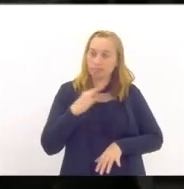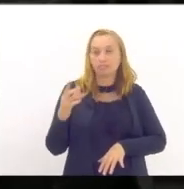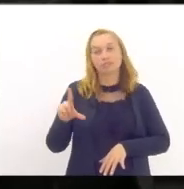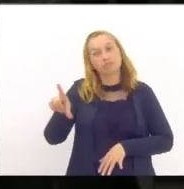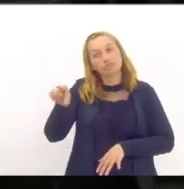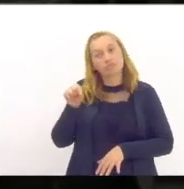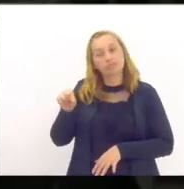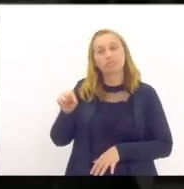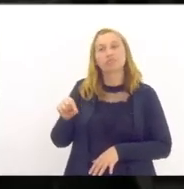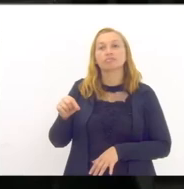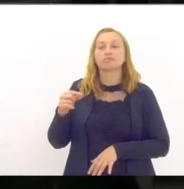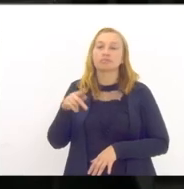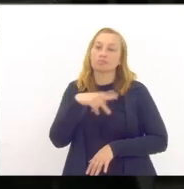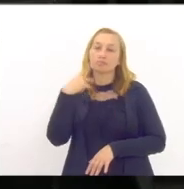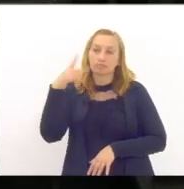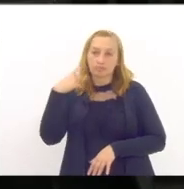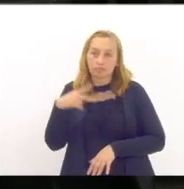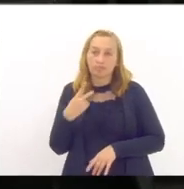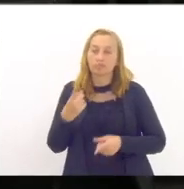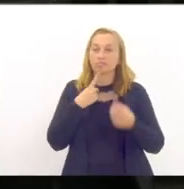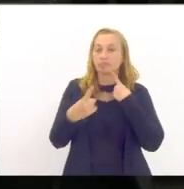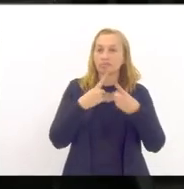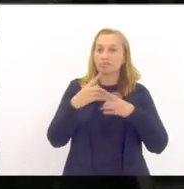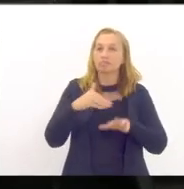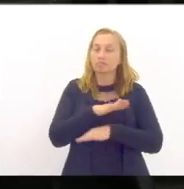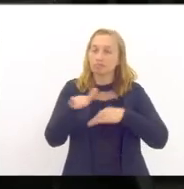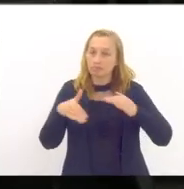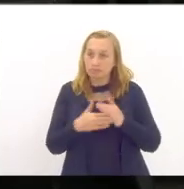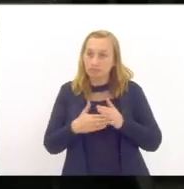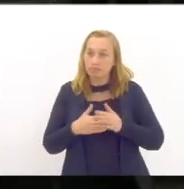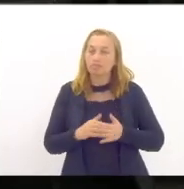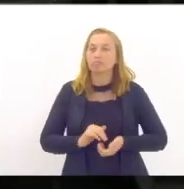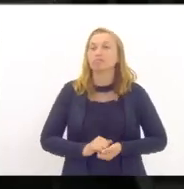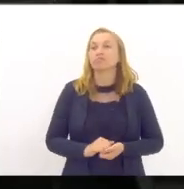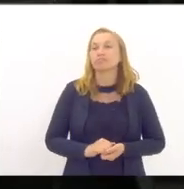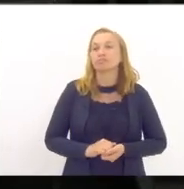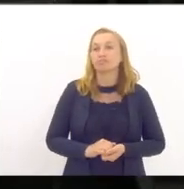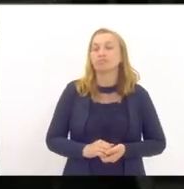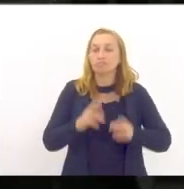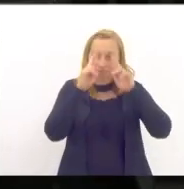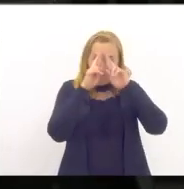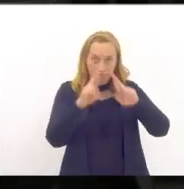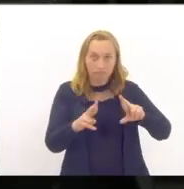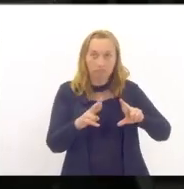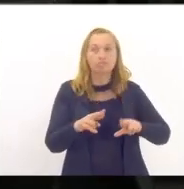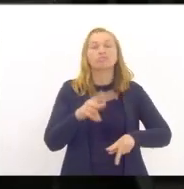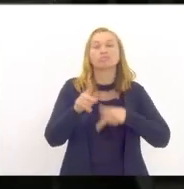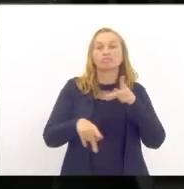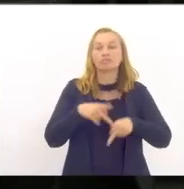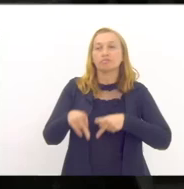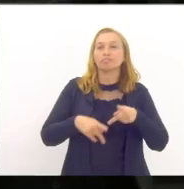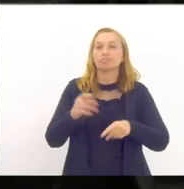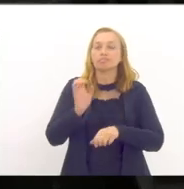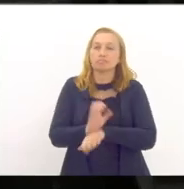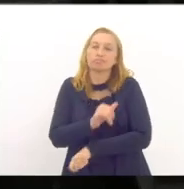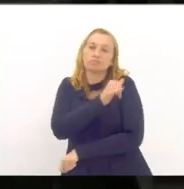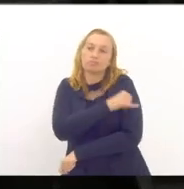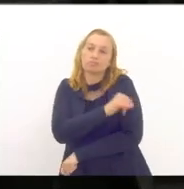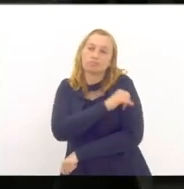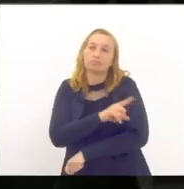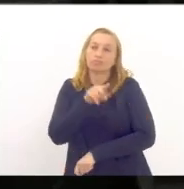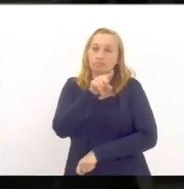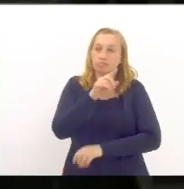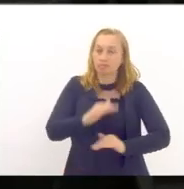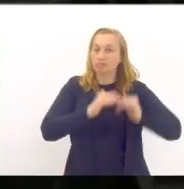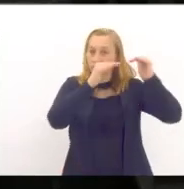preferências políticas. Significava dialogar com todos e com todas. E respeitar a população do Estado do Rio de Janeiro, porque ela